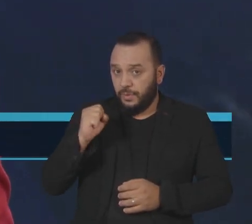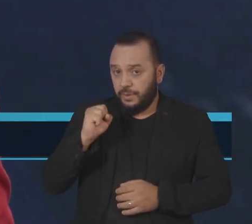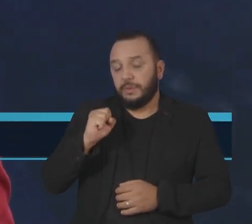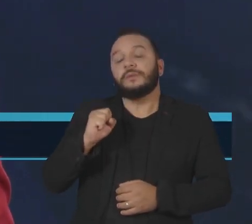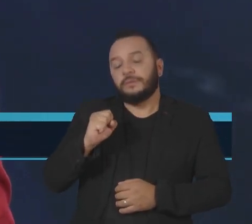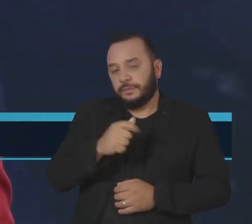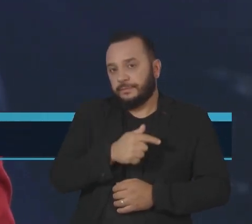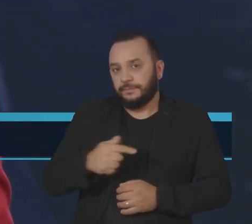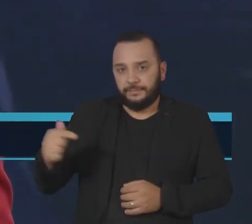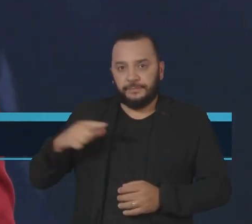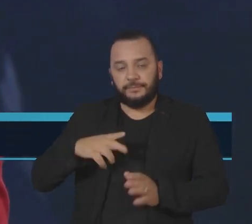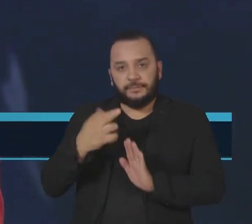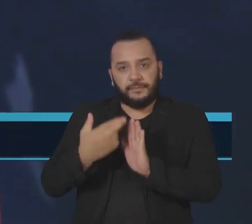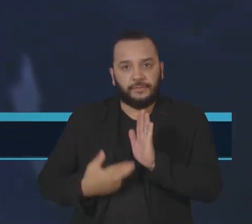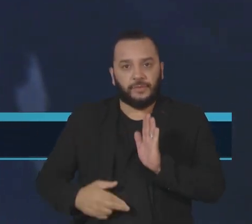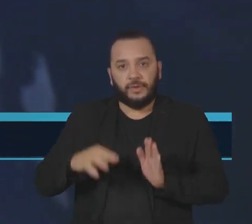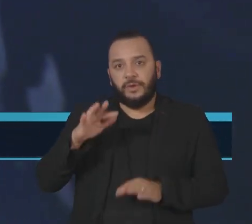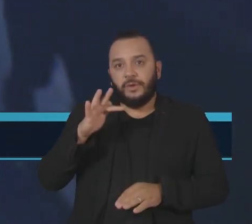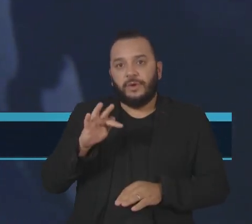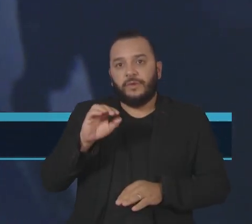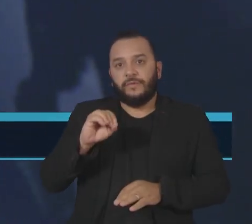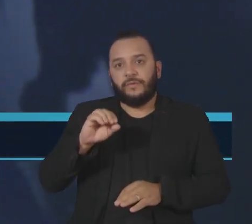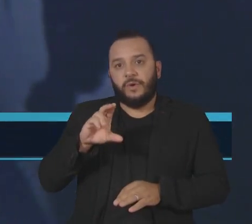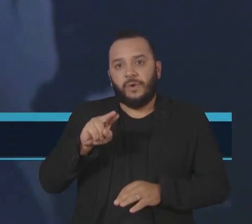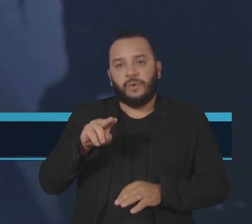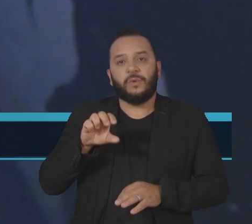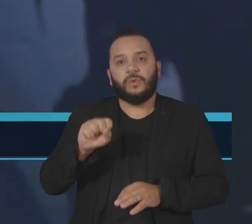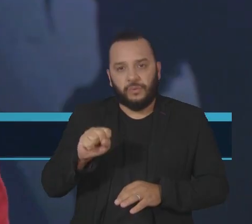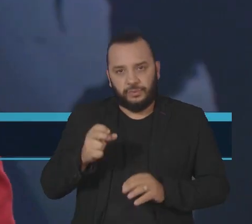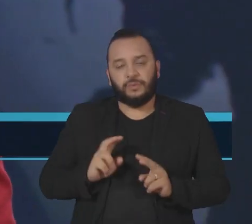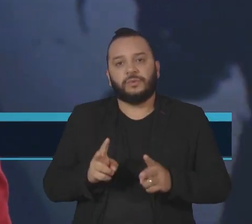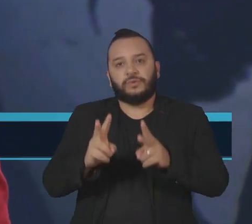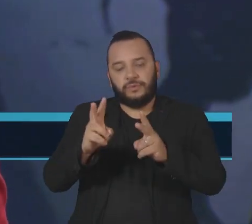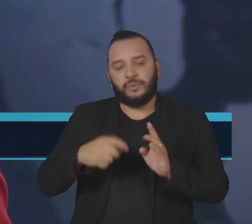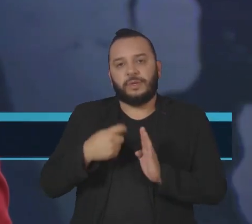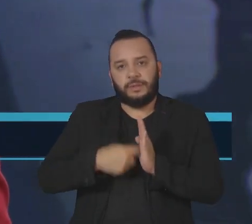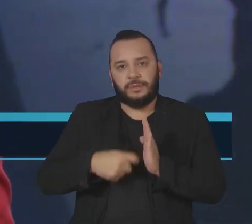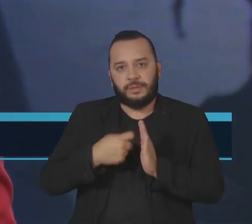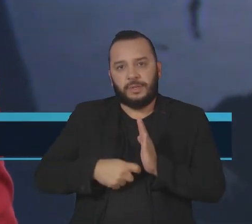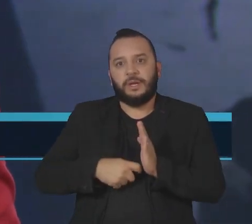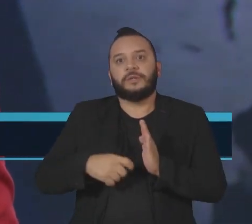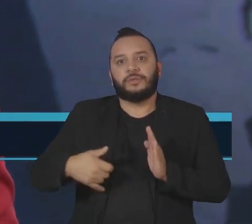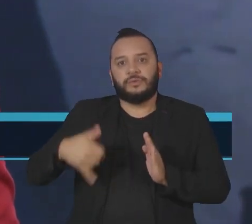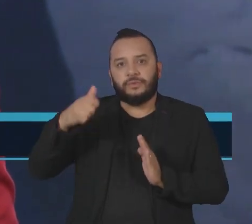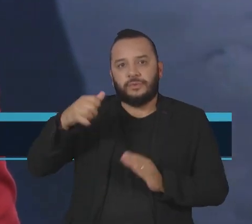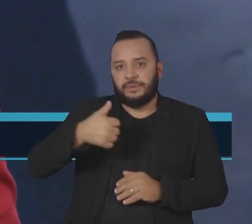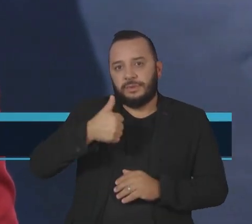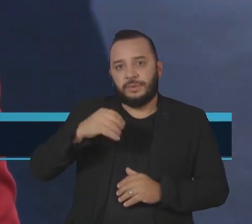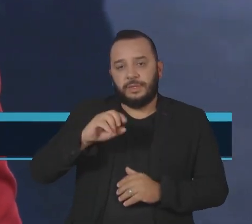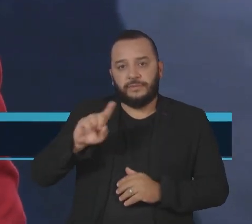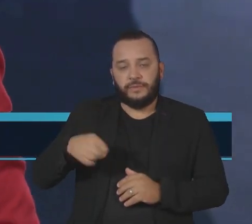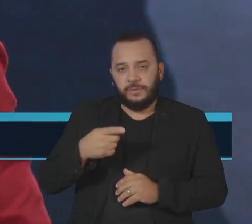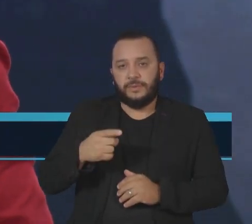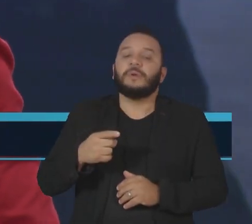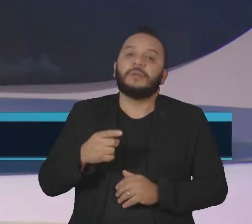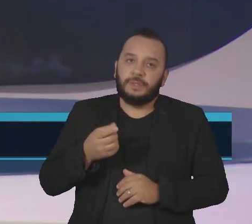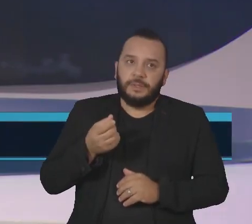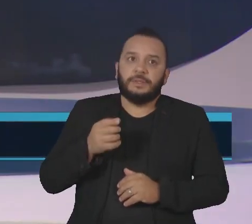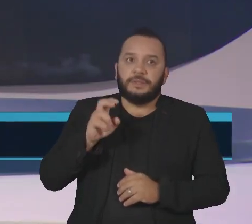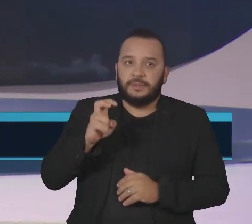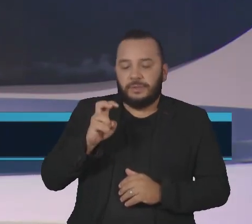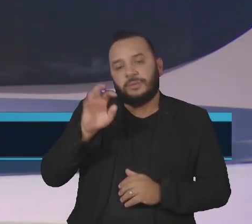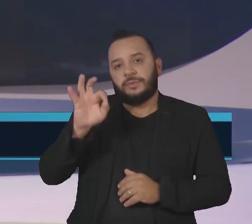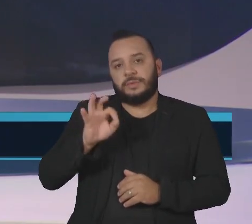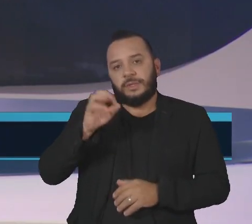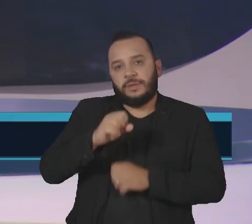seguidas, o relatório Focus traz a expectativa de manutenção da taxa básica de juros em 10,5% ao ano.